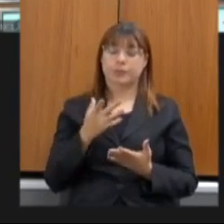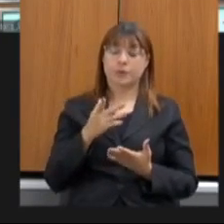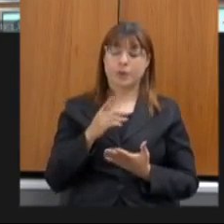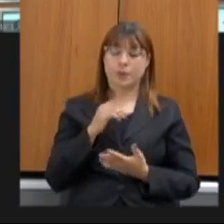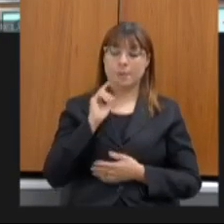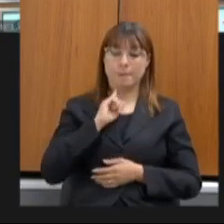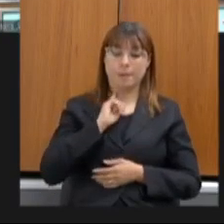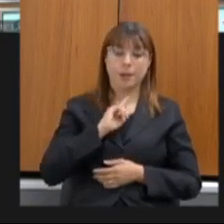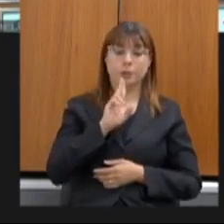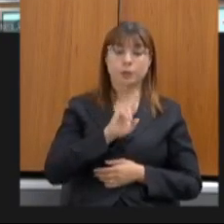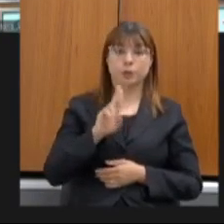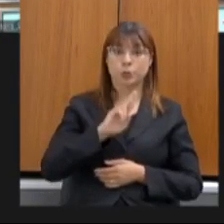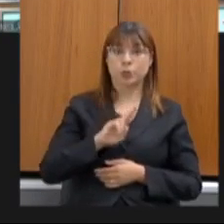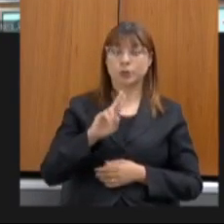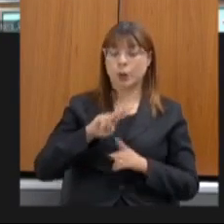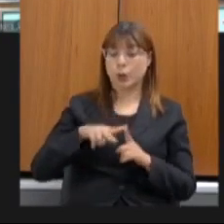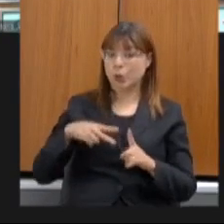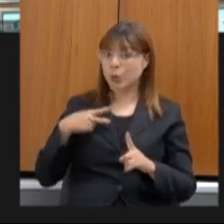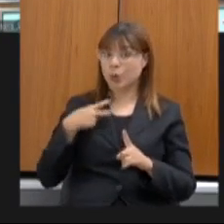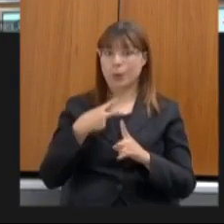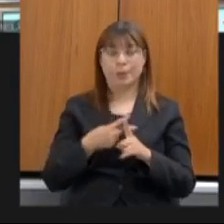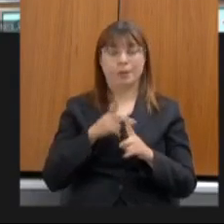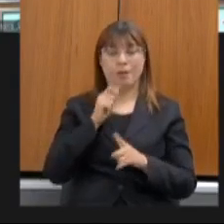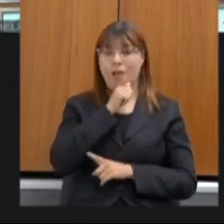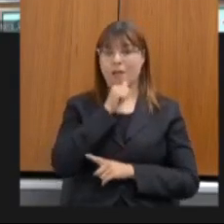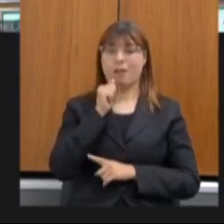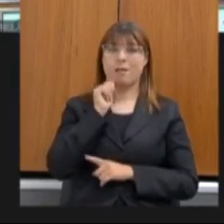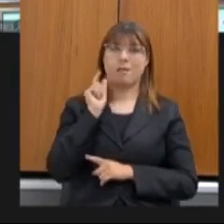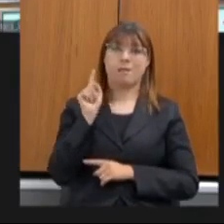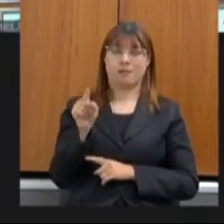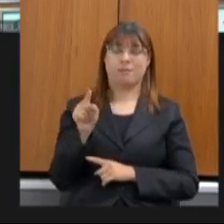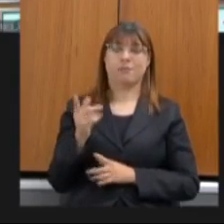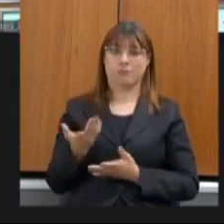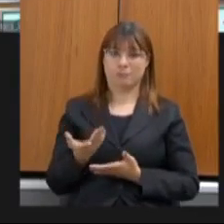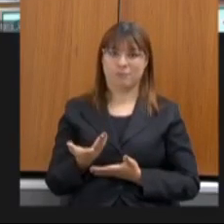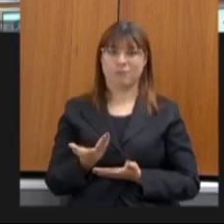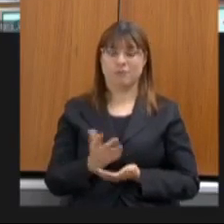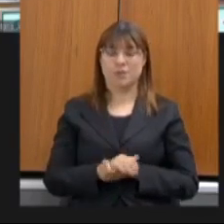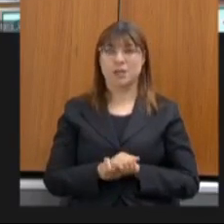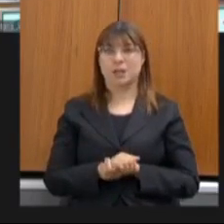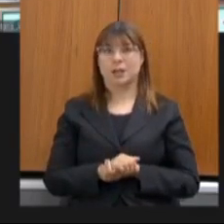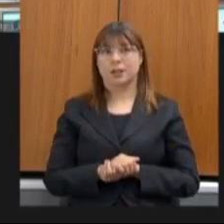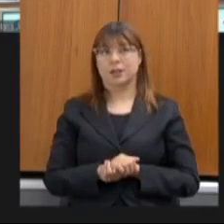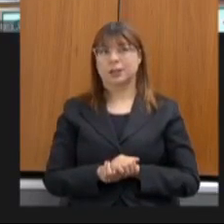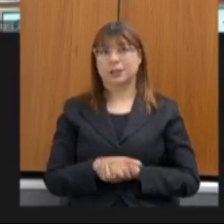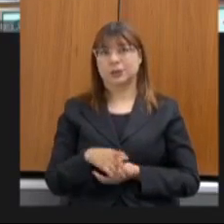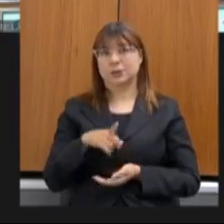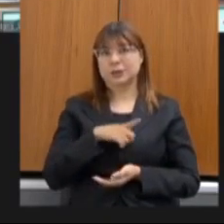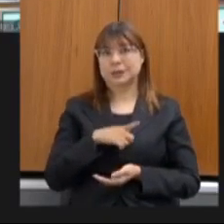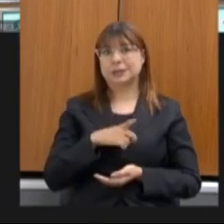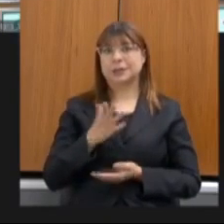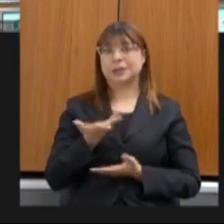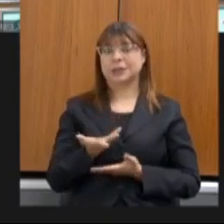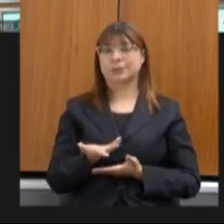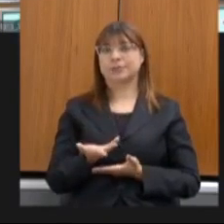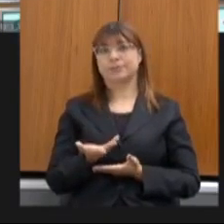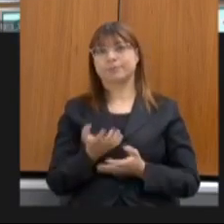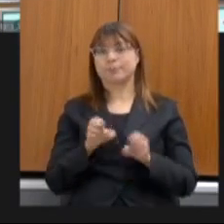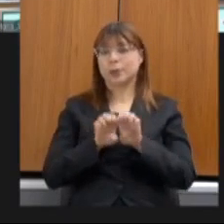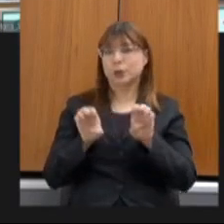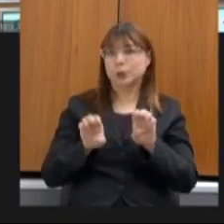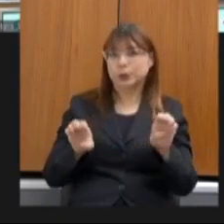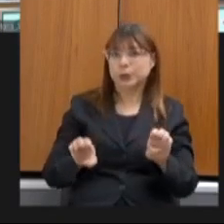acusa de energia no ano então nós temos é e elas